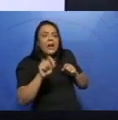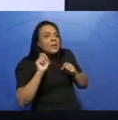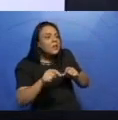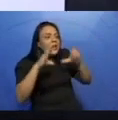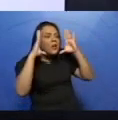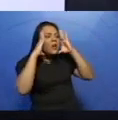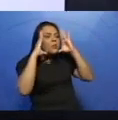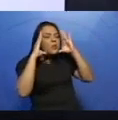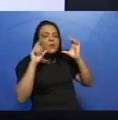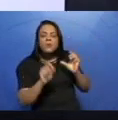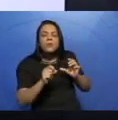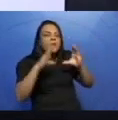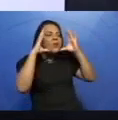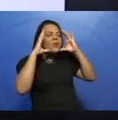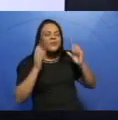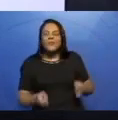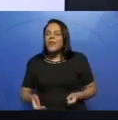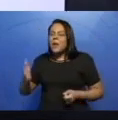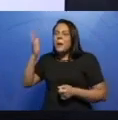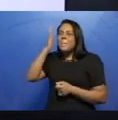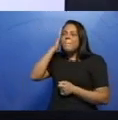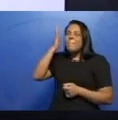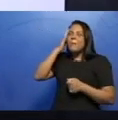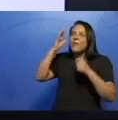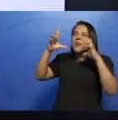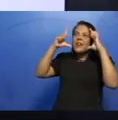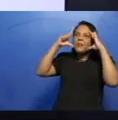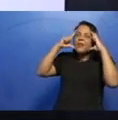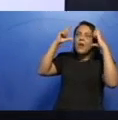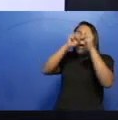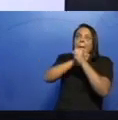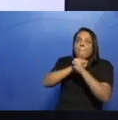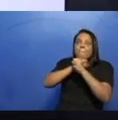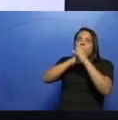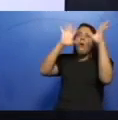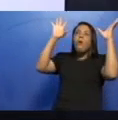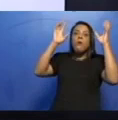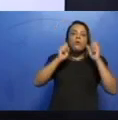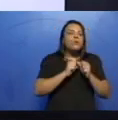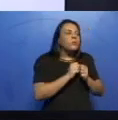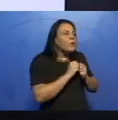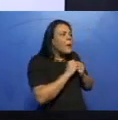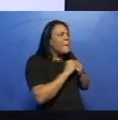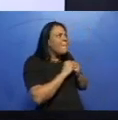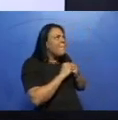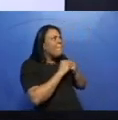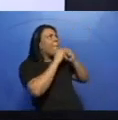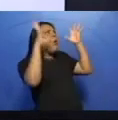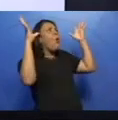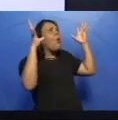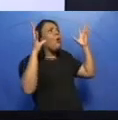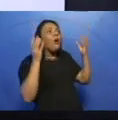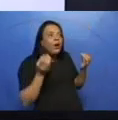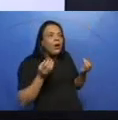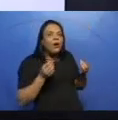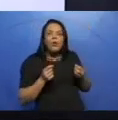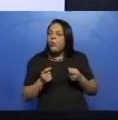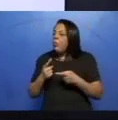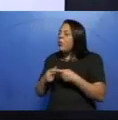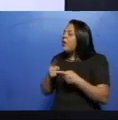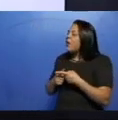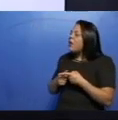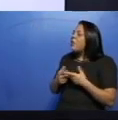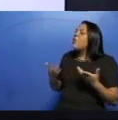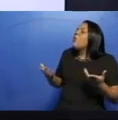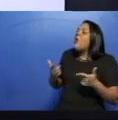cabeça? A minha cabeça, ela explodiu. Explodiu? Explodiu. Qual é o problema?